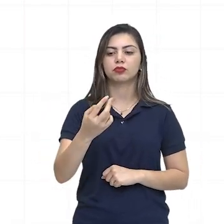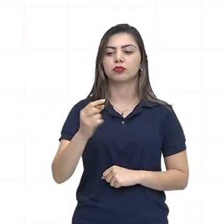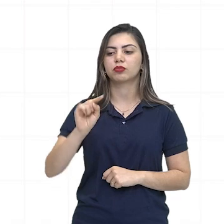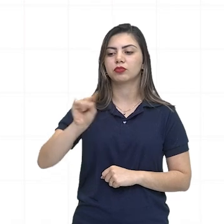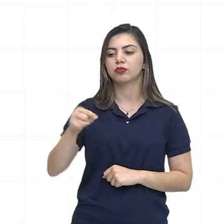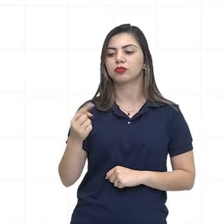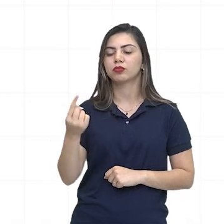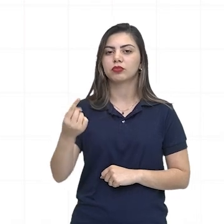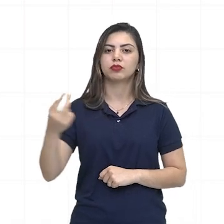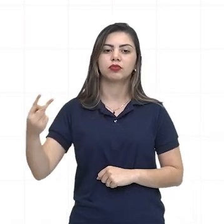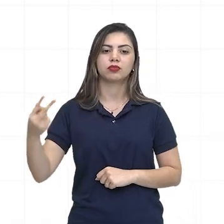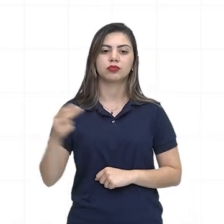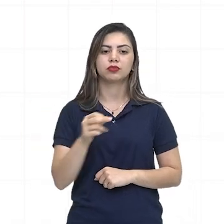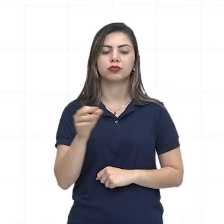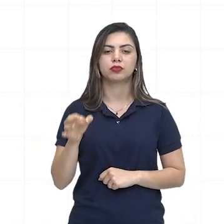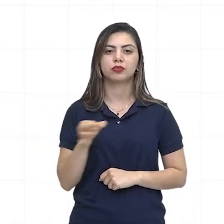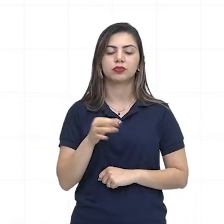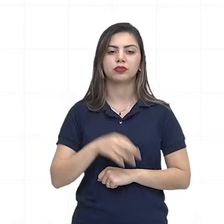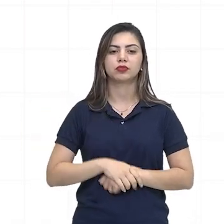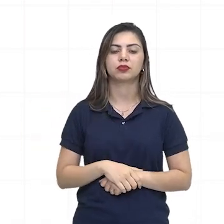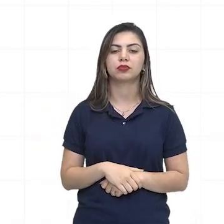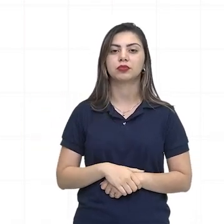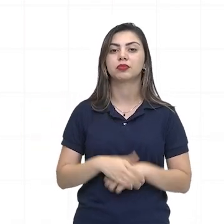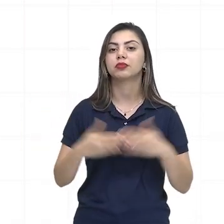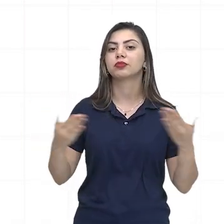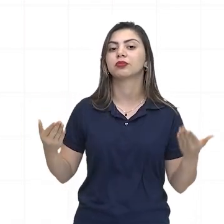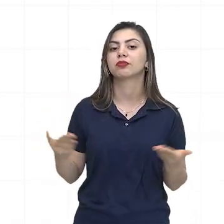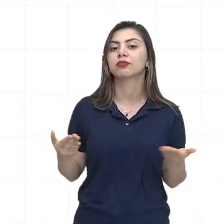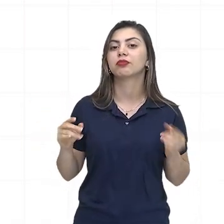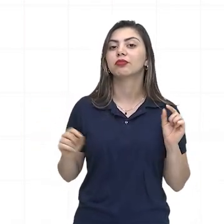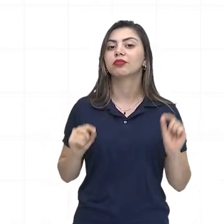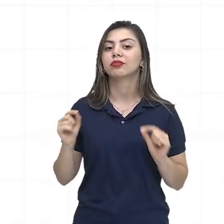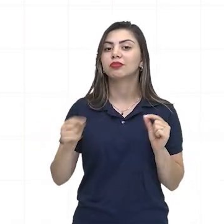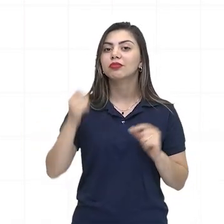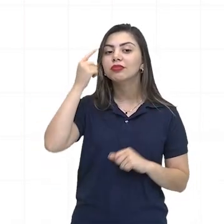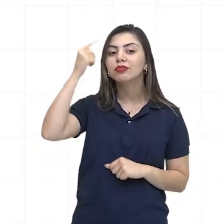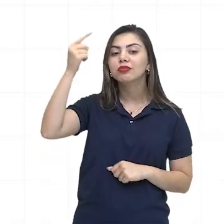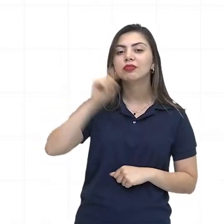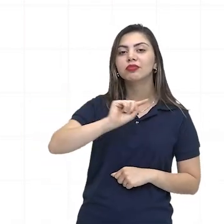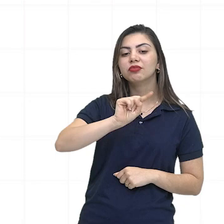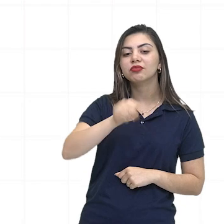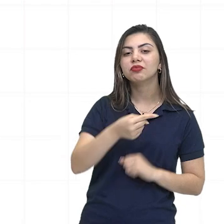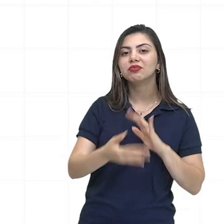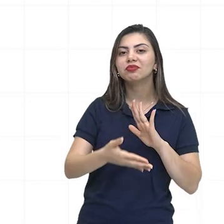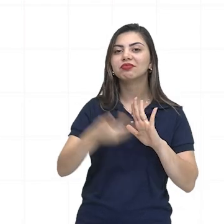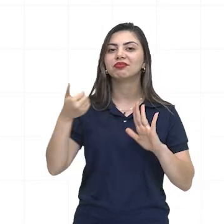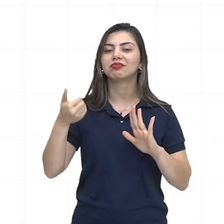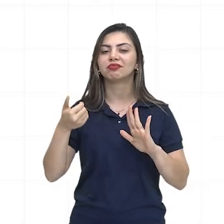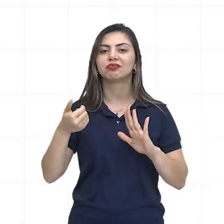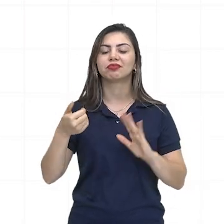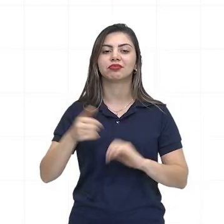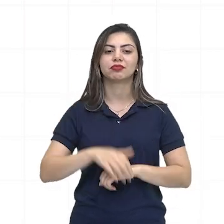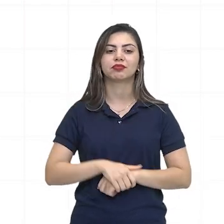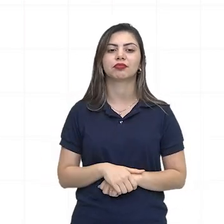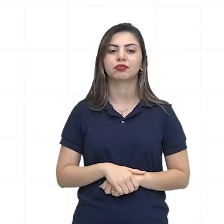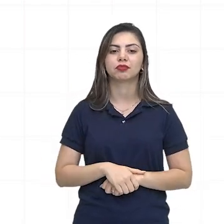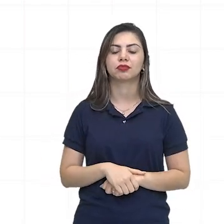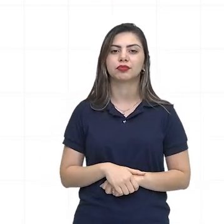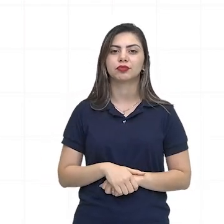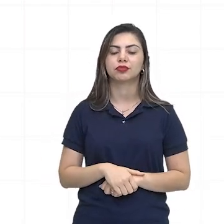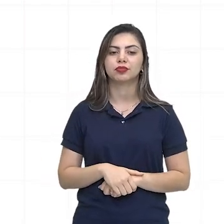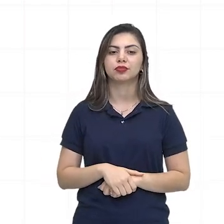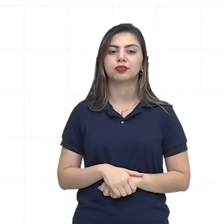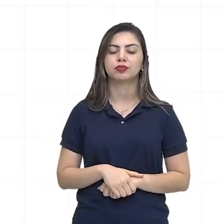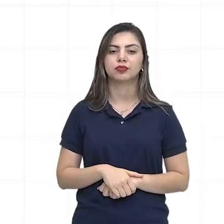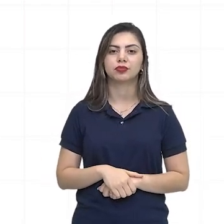no 0,12. Agora, o que a gente precisa fazer? Eliminar a vírgula. Então, como é